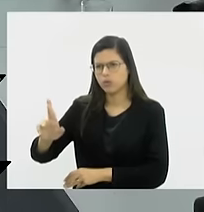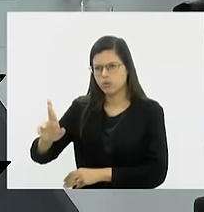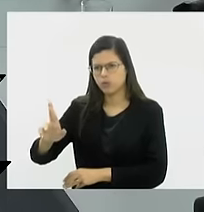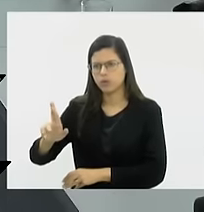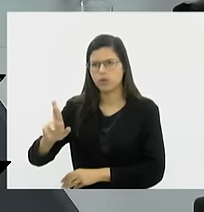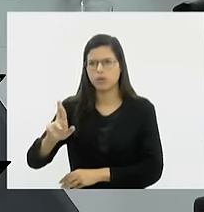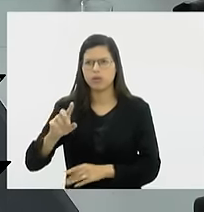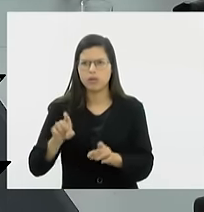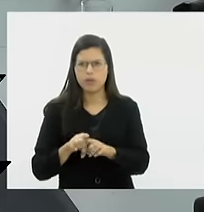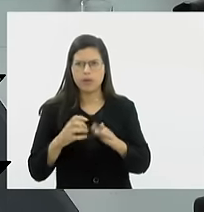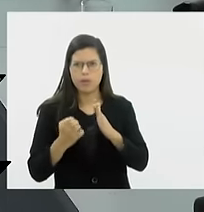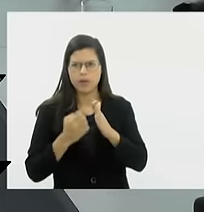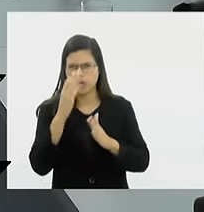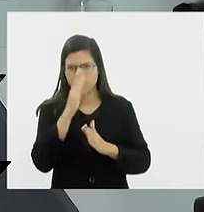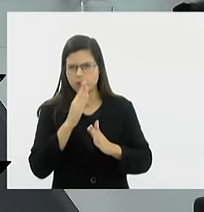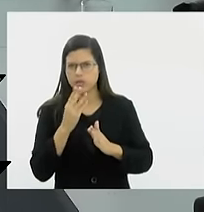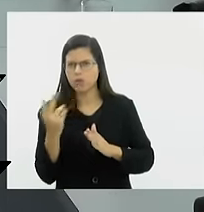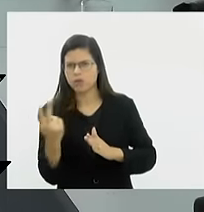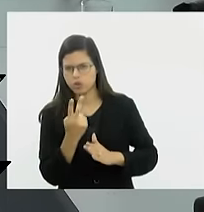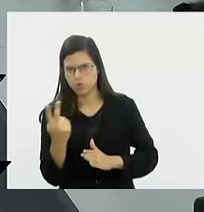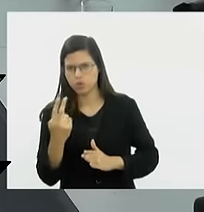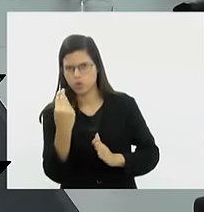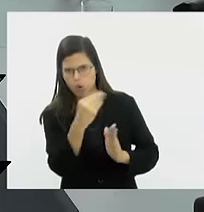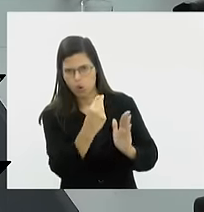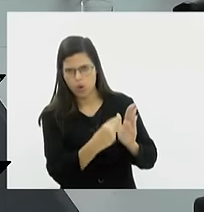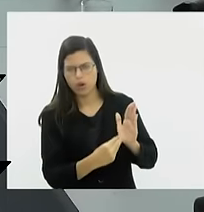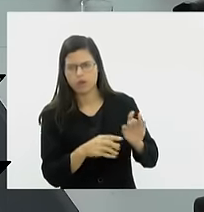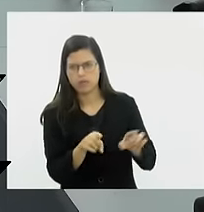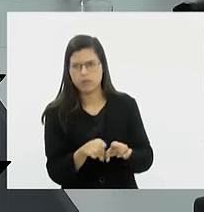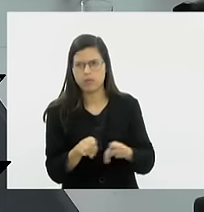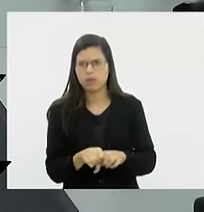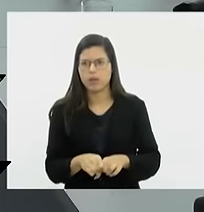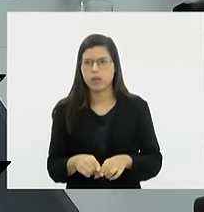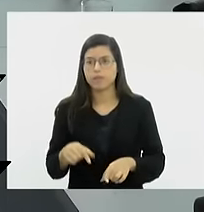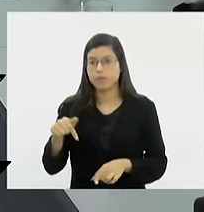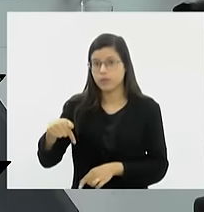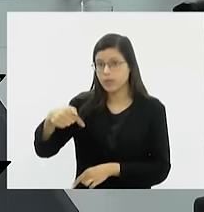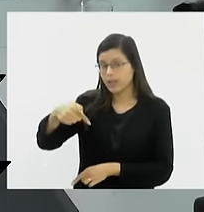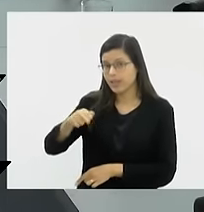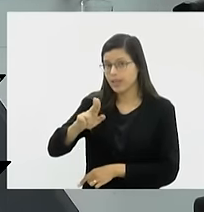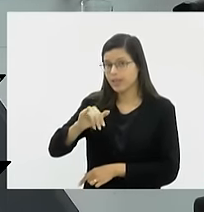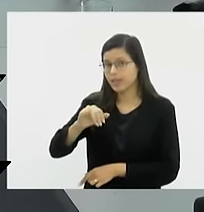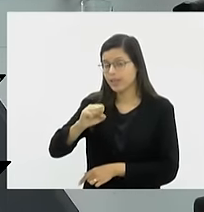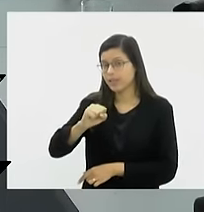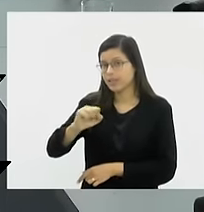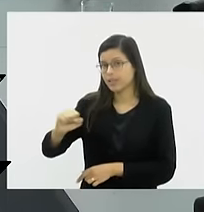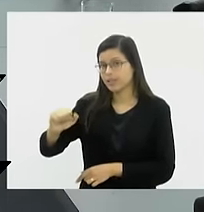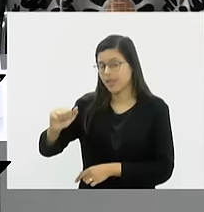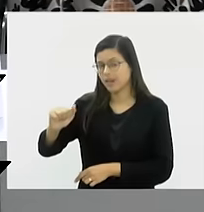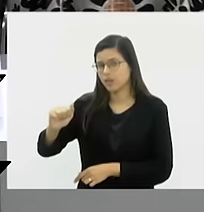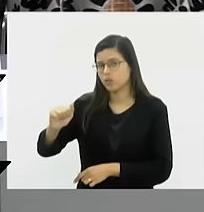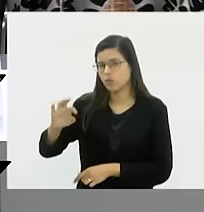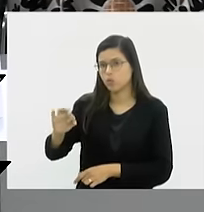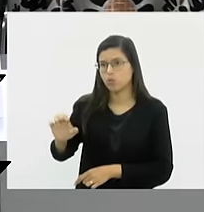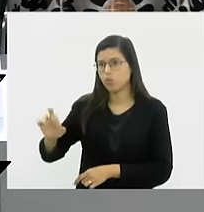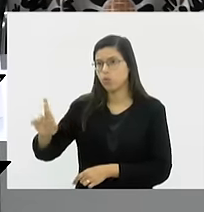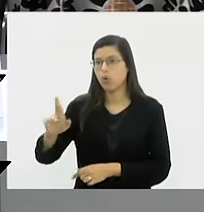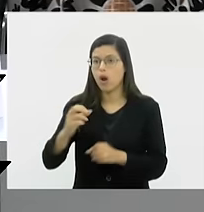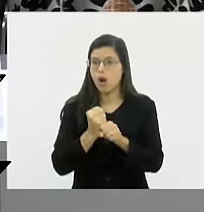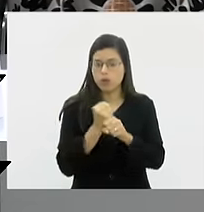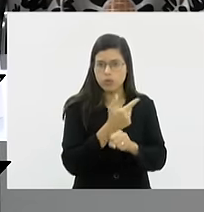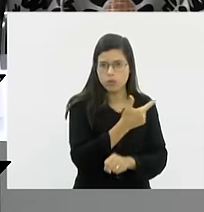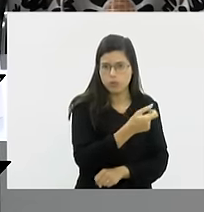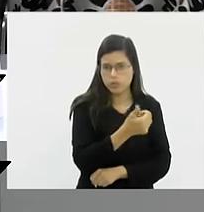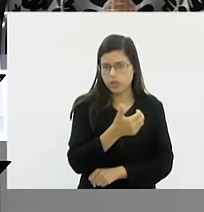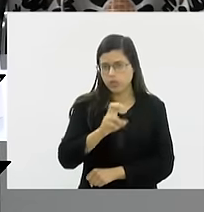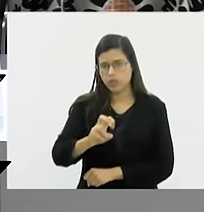nos entregar. Deputado, inclui essas duas empresas para mim. Deputado, a Kissatur, desde 2015... não tinha condições, assim